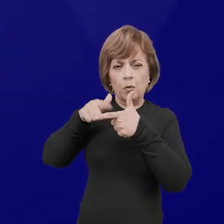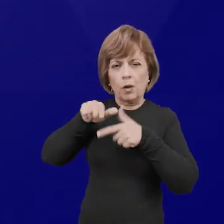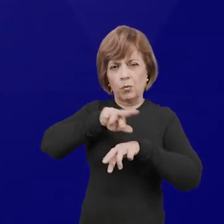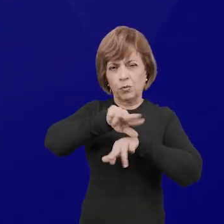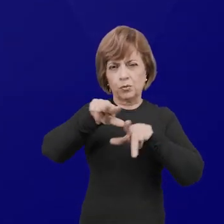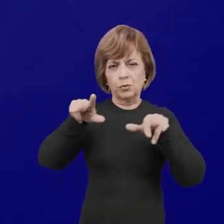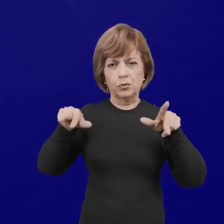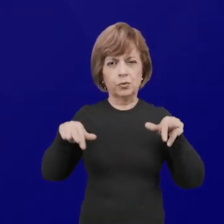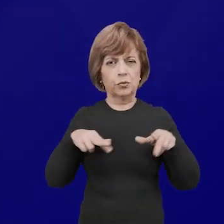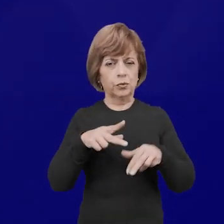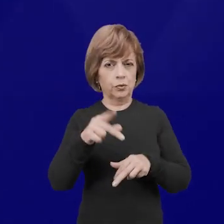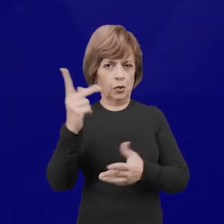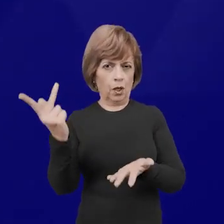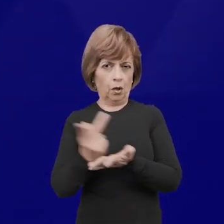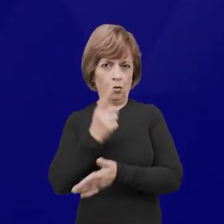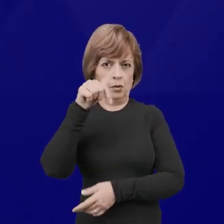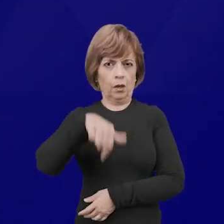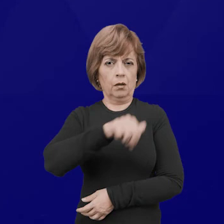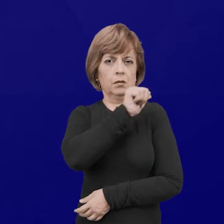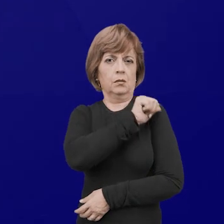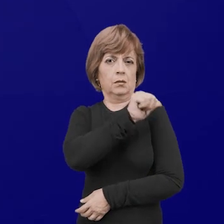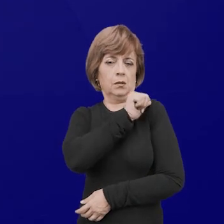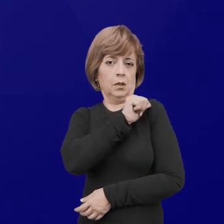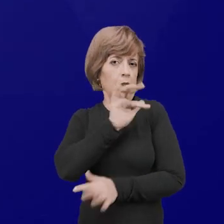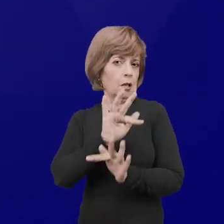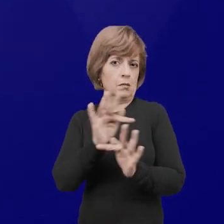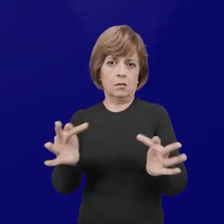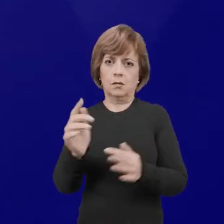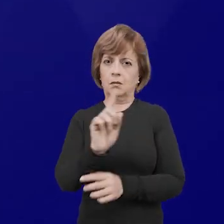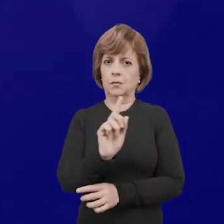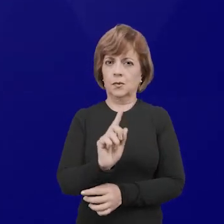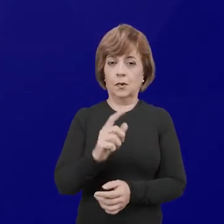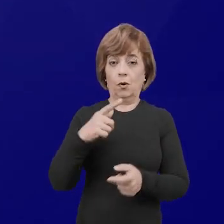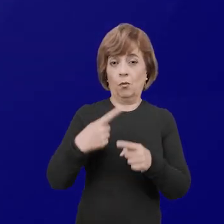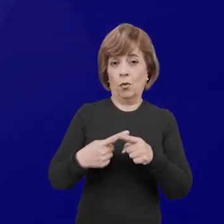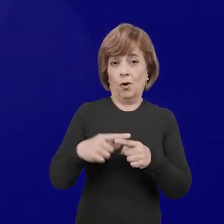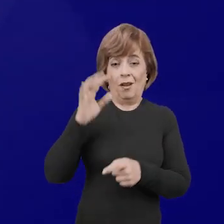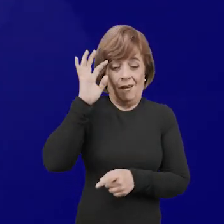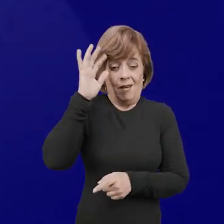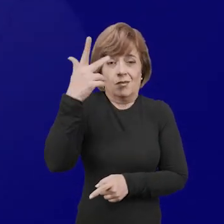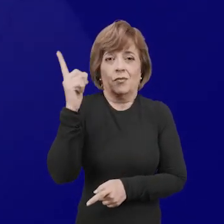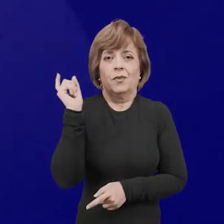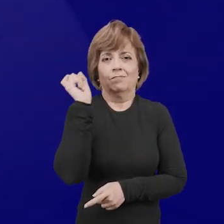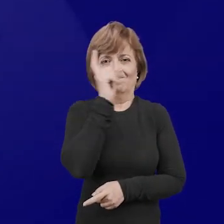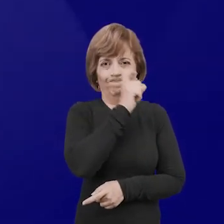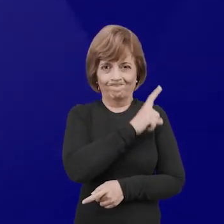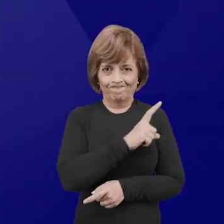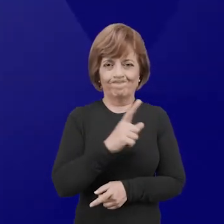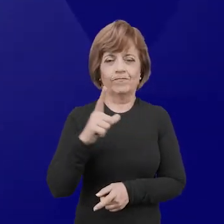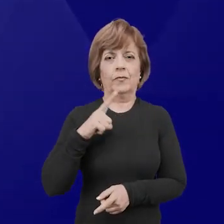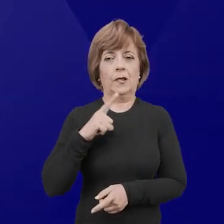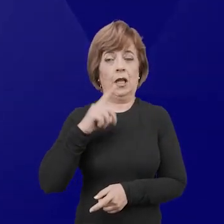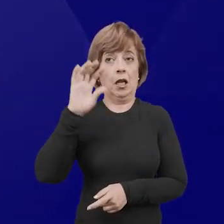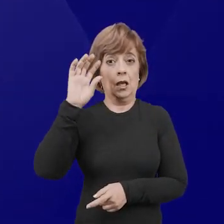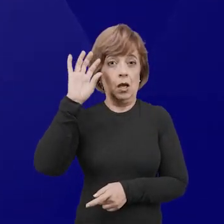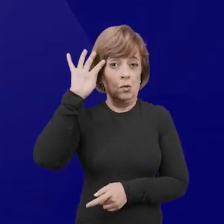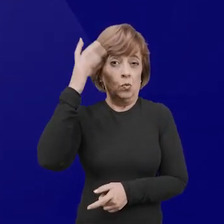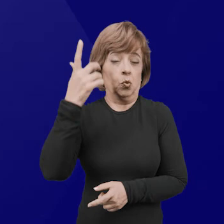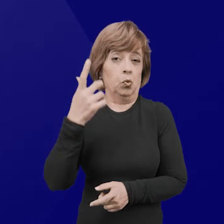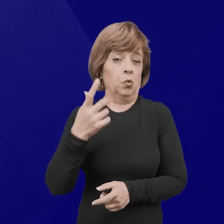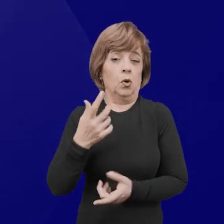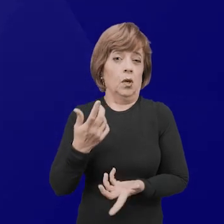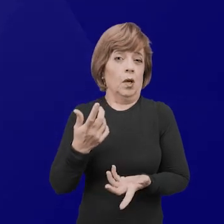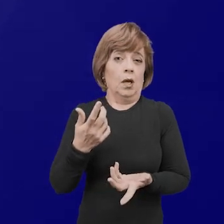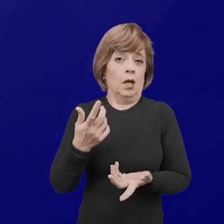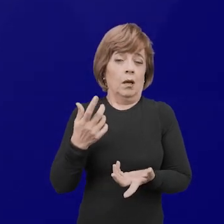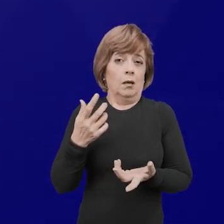Janeiro, como os que eu citei aqui, não são problemas simples de serem resolvidos, não são problemas que têm soluções triviais e